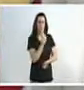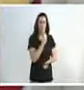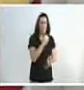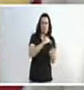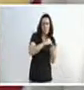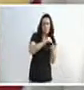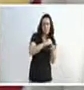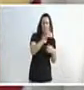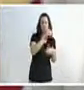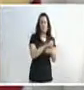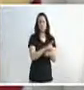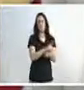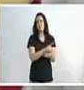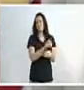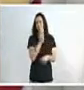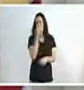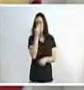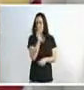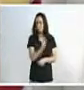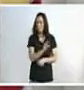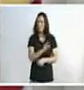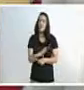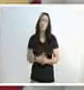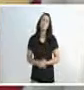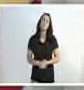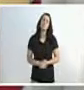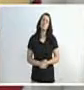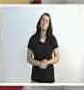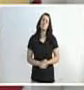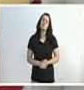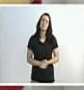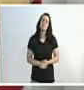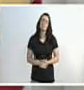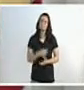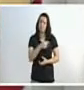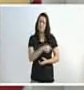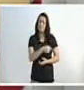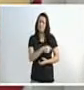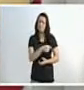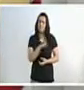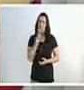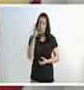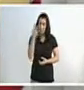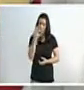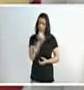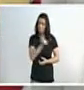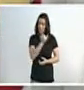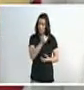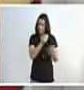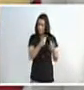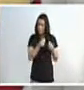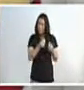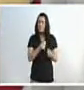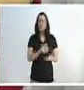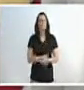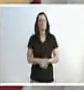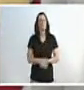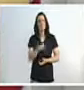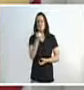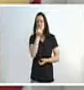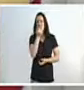diretor, é muito vago. Muito vago e provavelmente não vão dar muita importância para essa